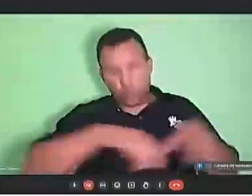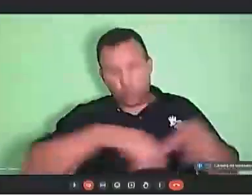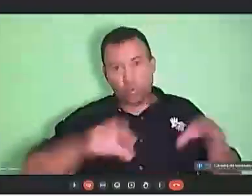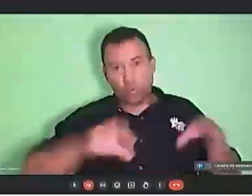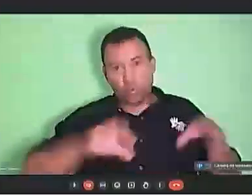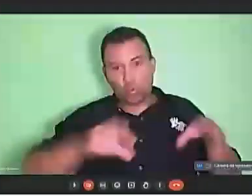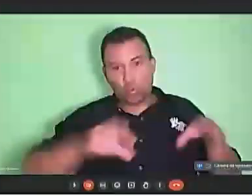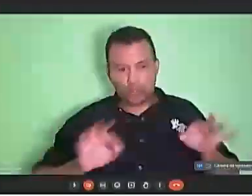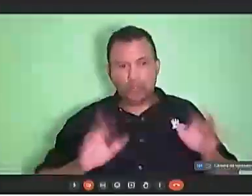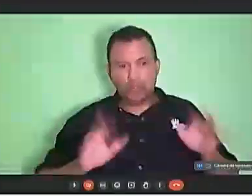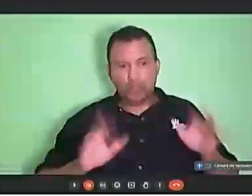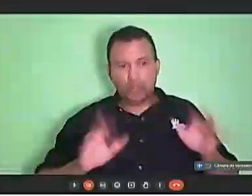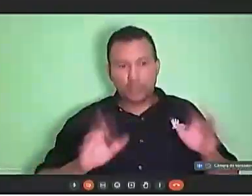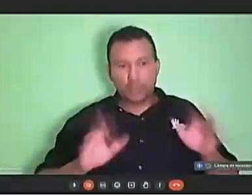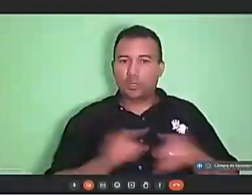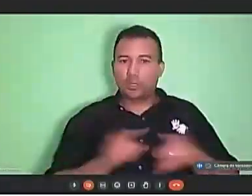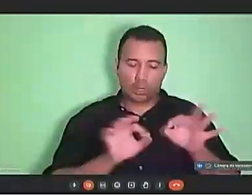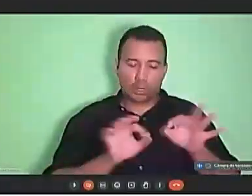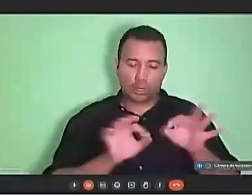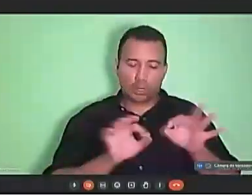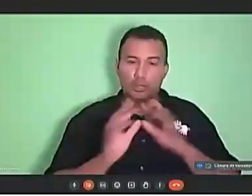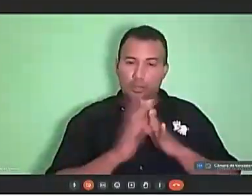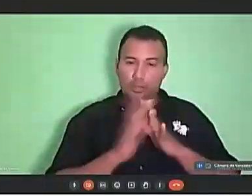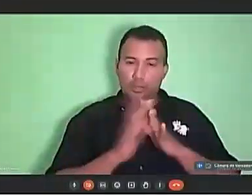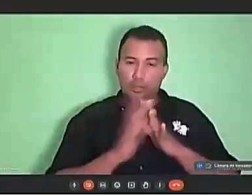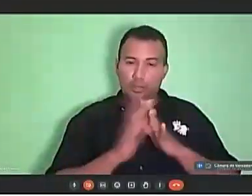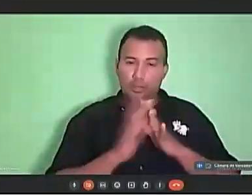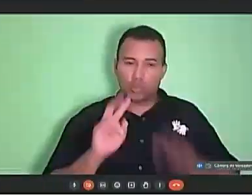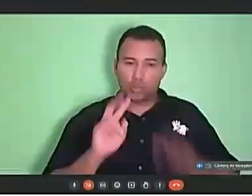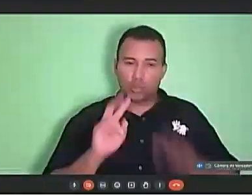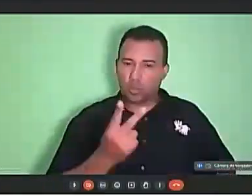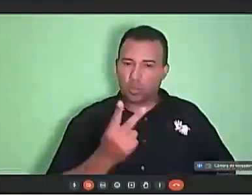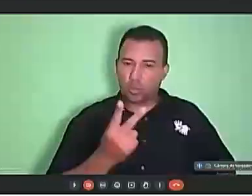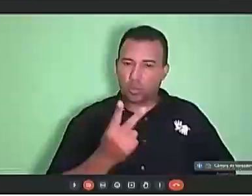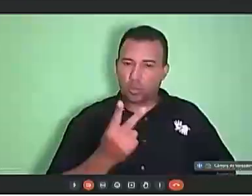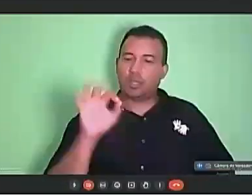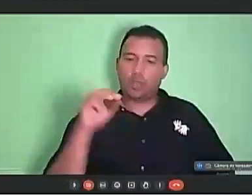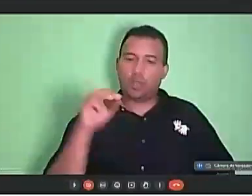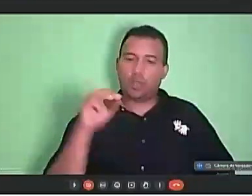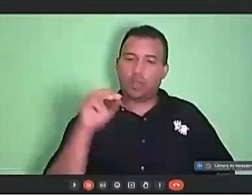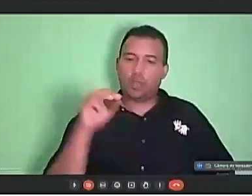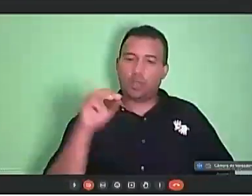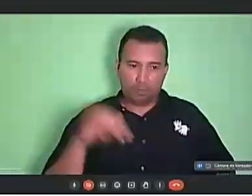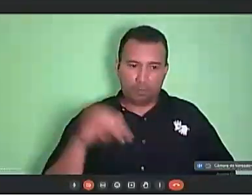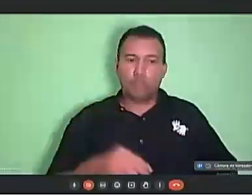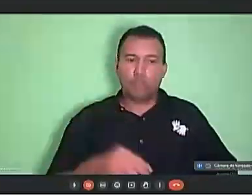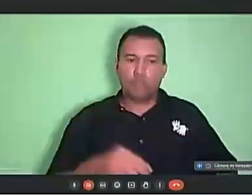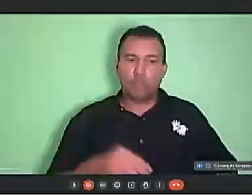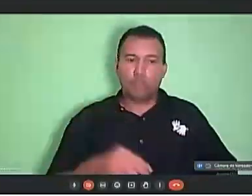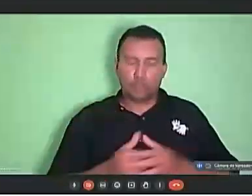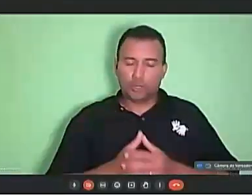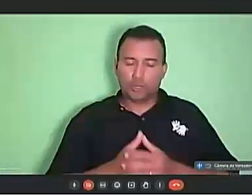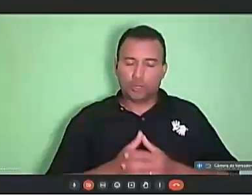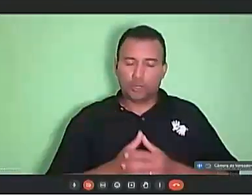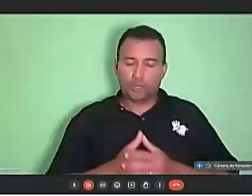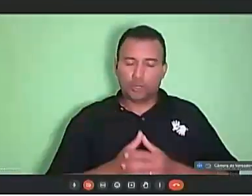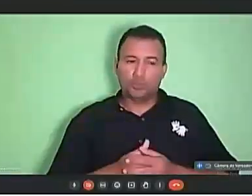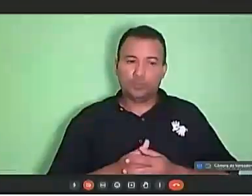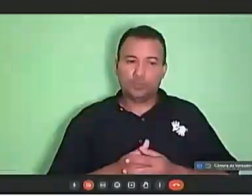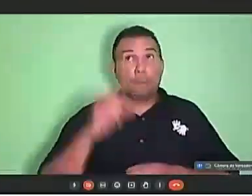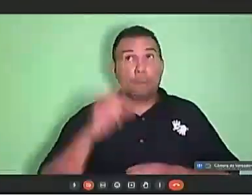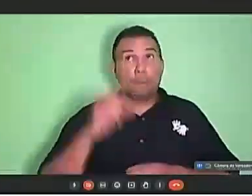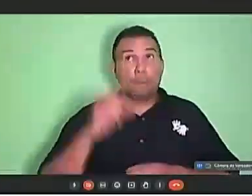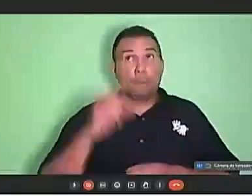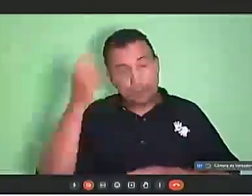Foi feita uma simulação aqui com túneis de 10 metros de diâmetro, que tem túneis desse tipo escavado em basalto por aqui, e imaginando que a carga hidráulica,